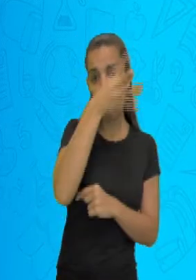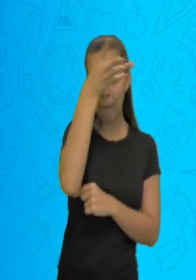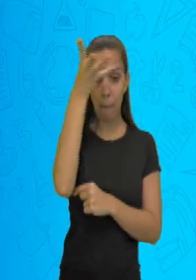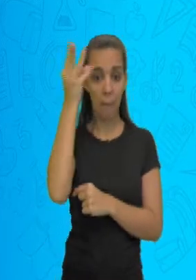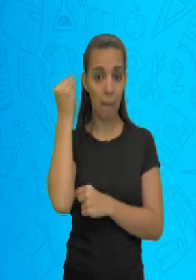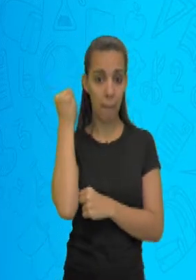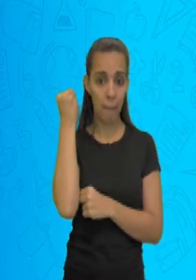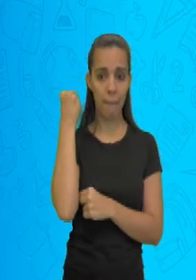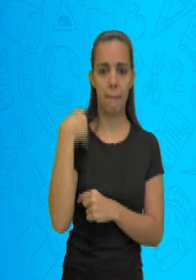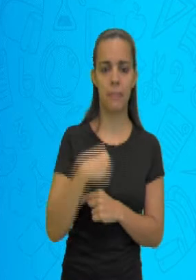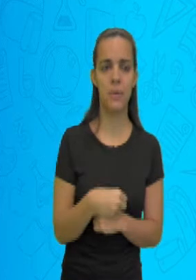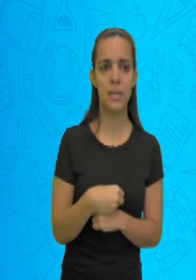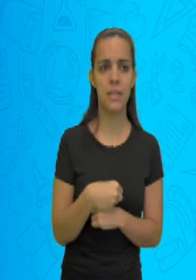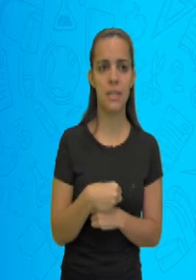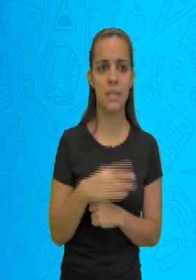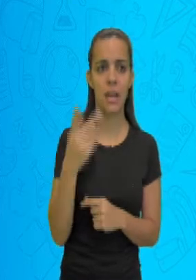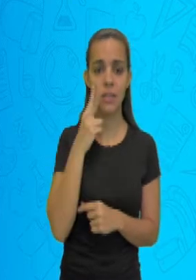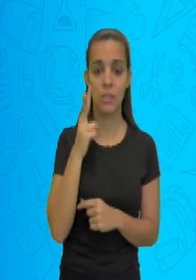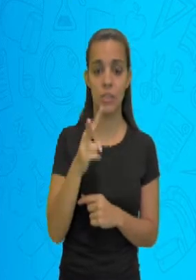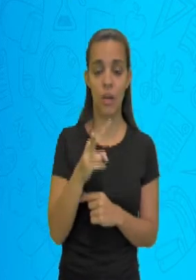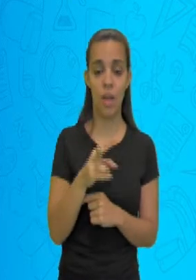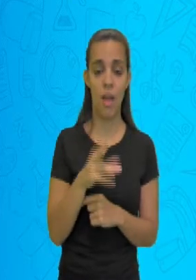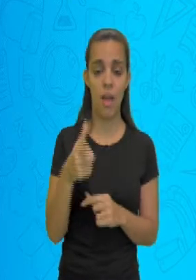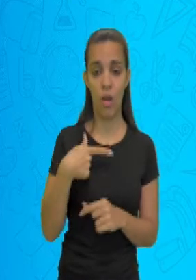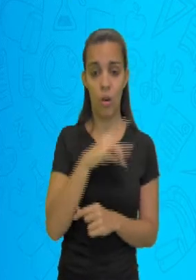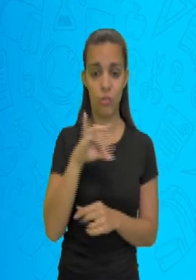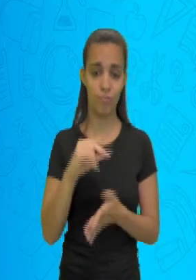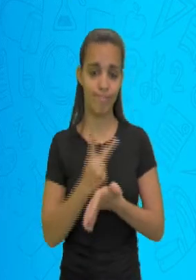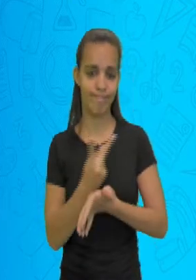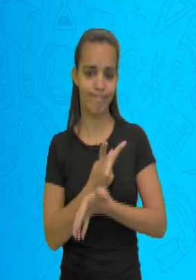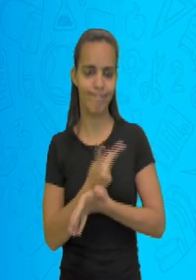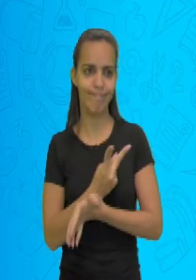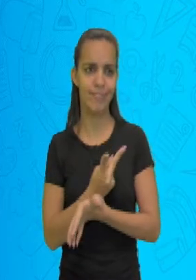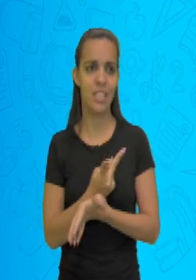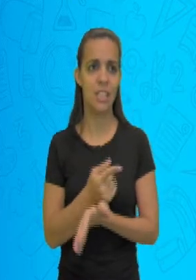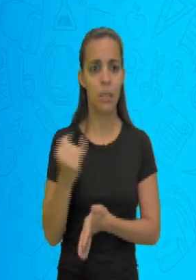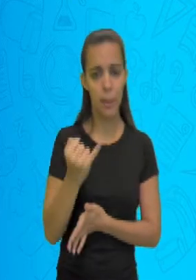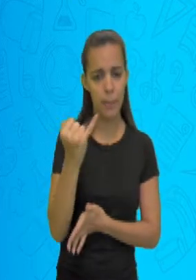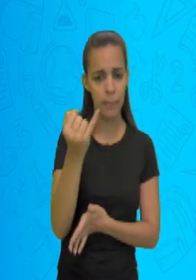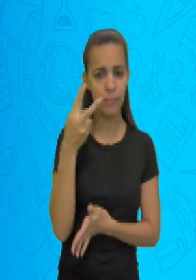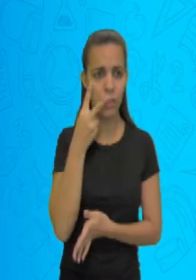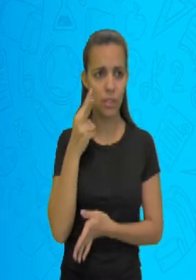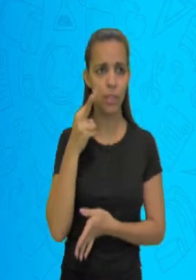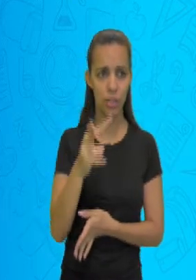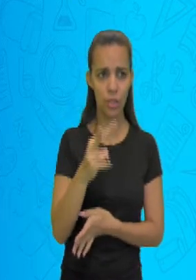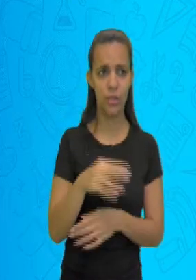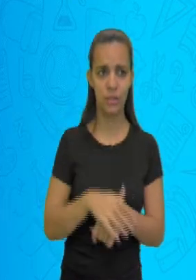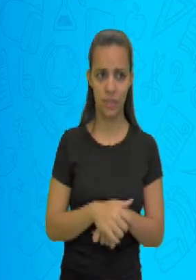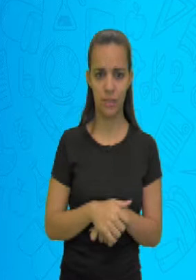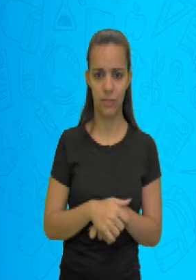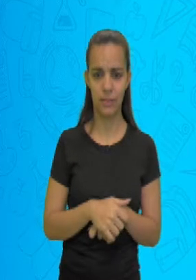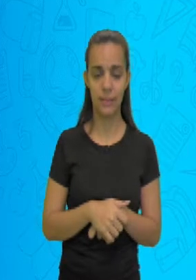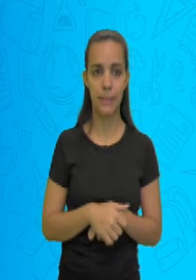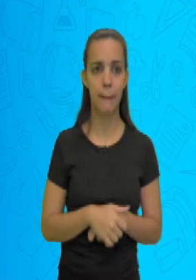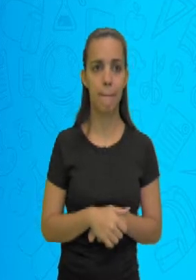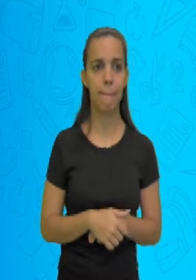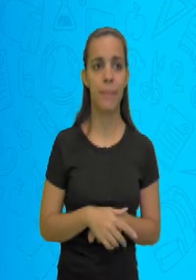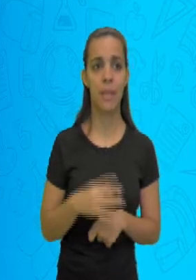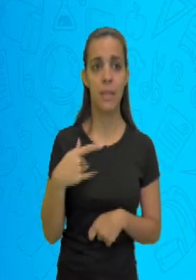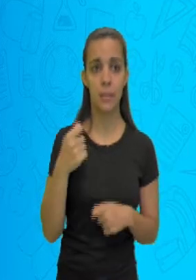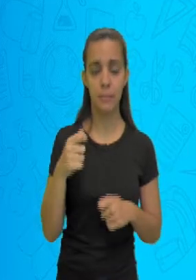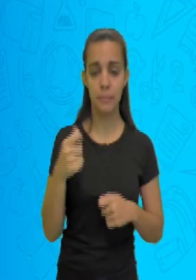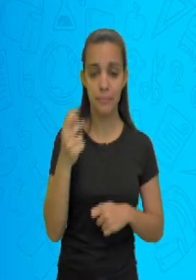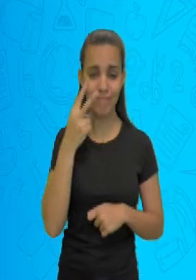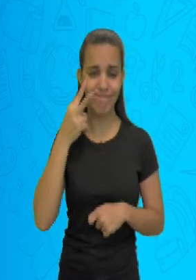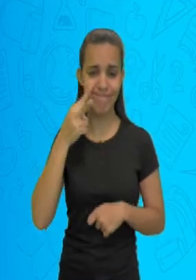gente não observa que o ano mudou. E eu acabo usando um calendário sem saber que ele está no ano errado. Então, é